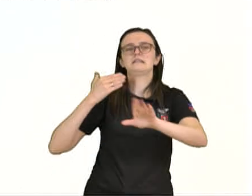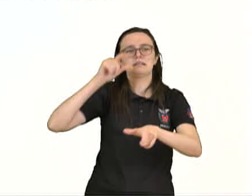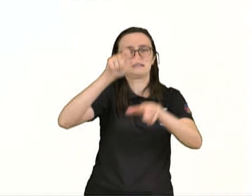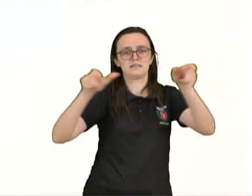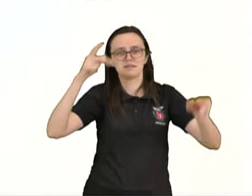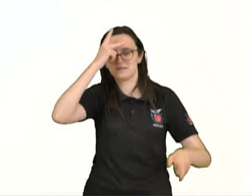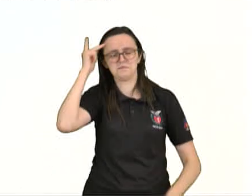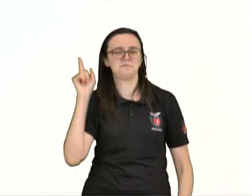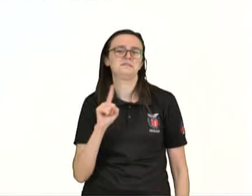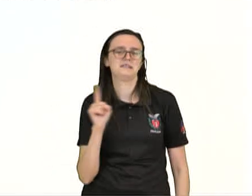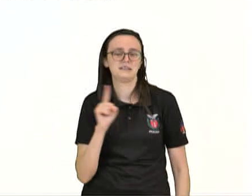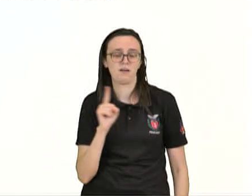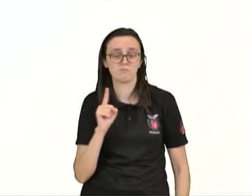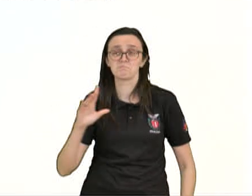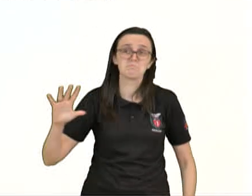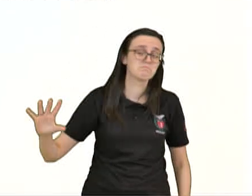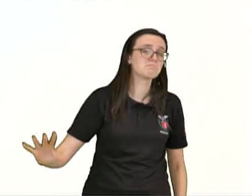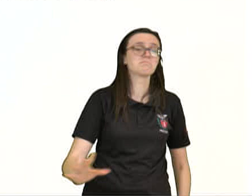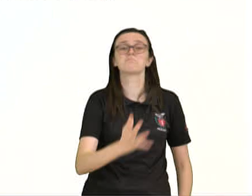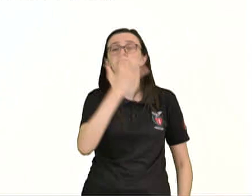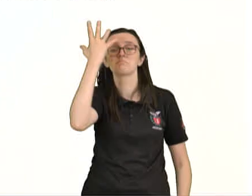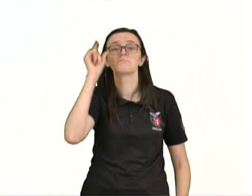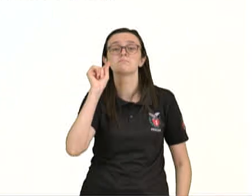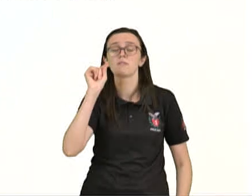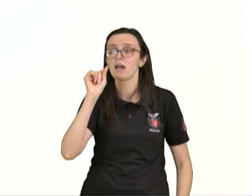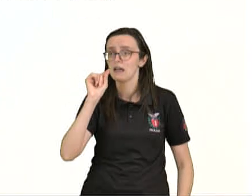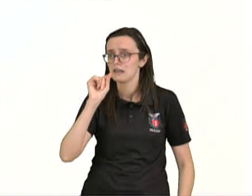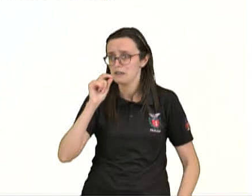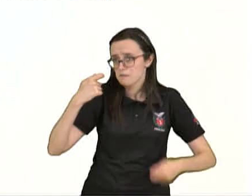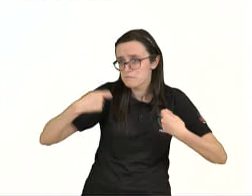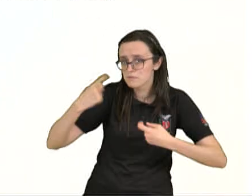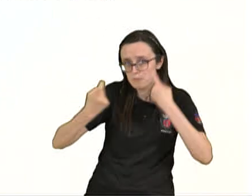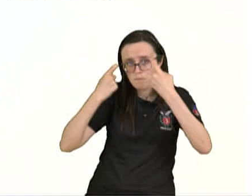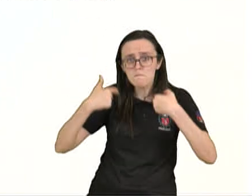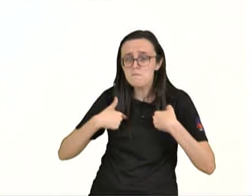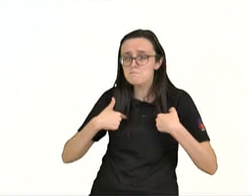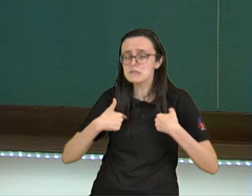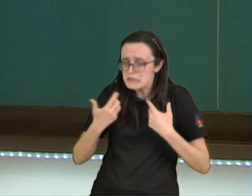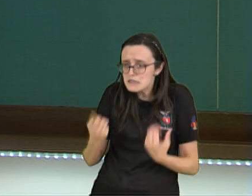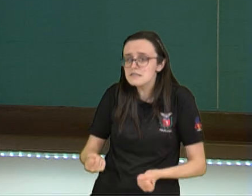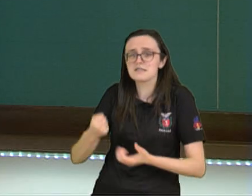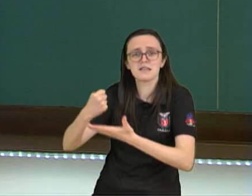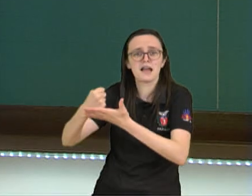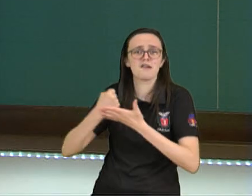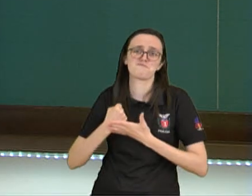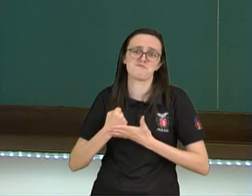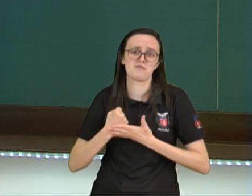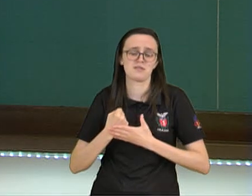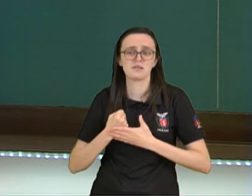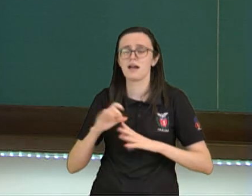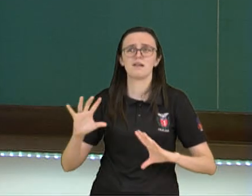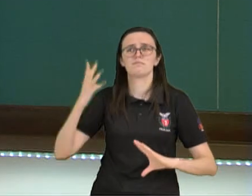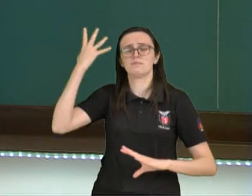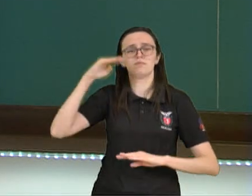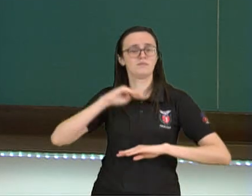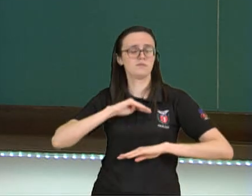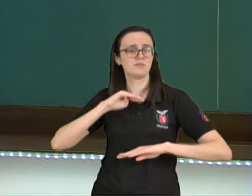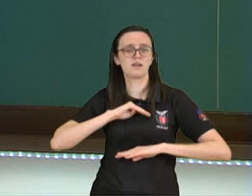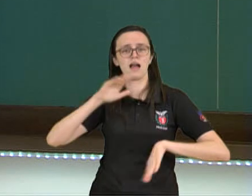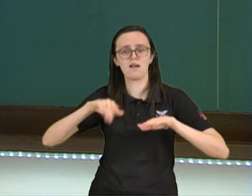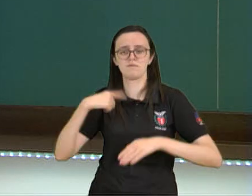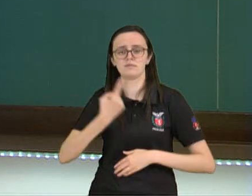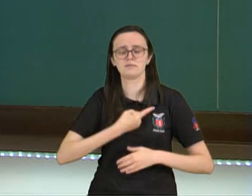pessoas. Inesperadamente, aceite a ajuda daqueles que se preocupam com você. Quando passamos por situações, às vezes